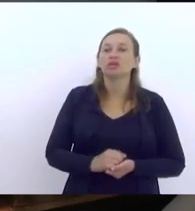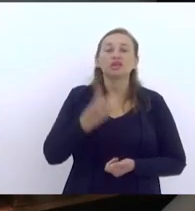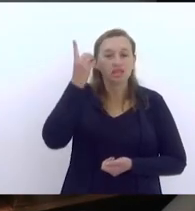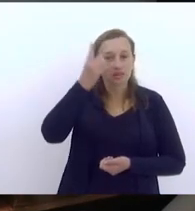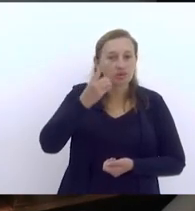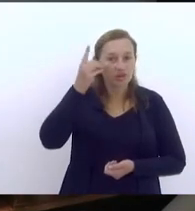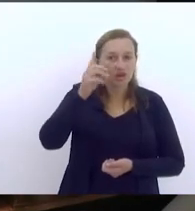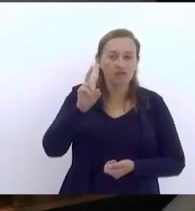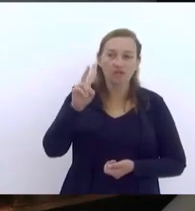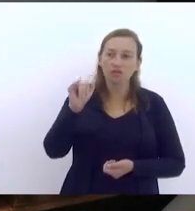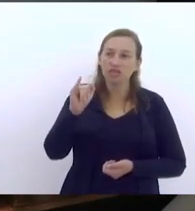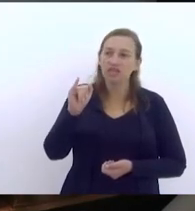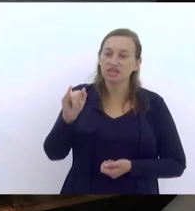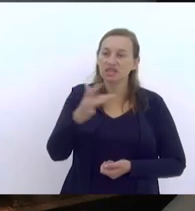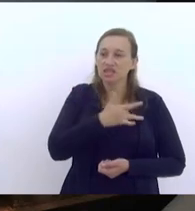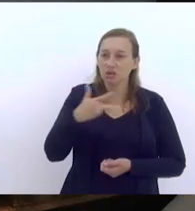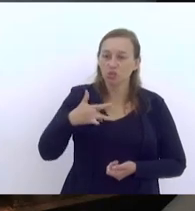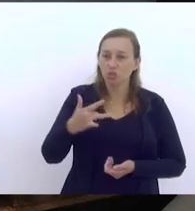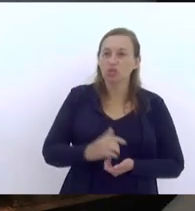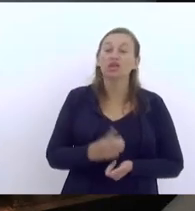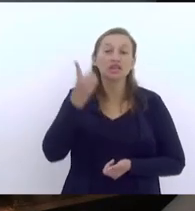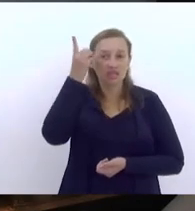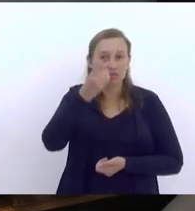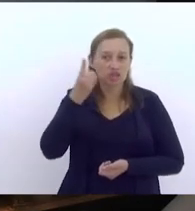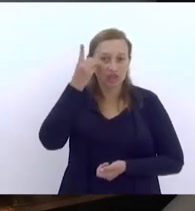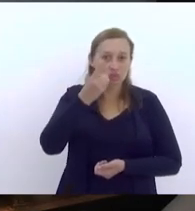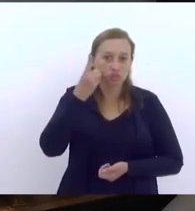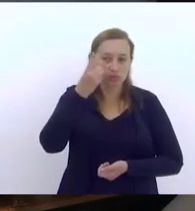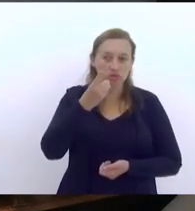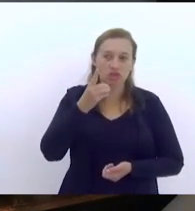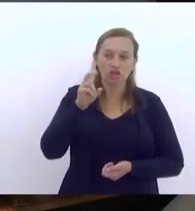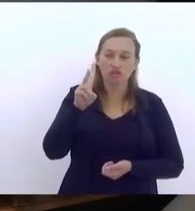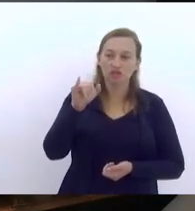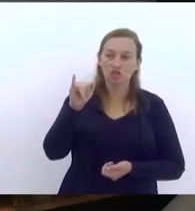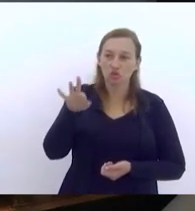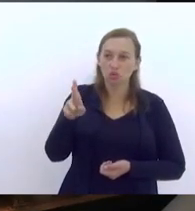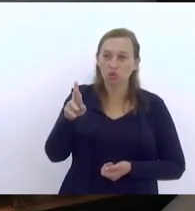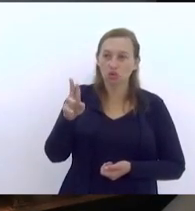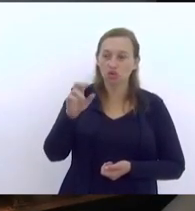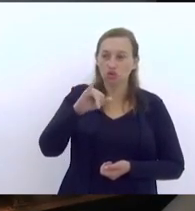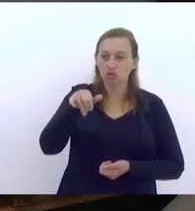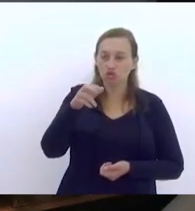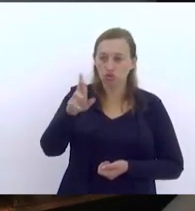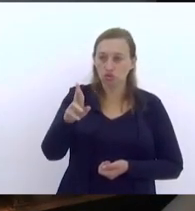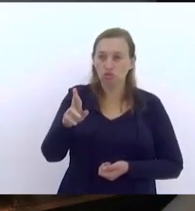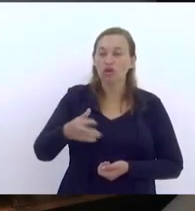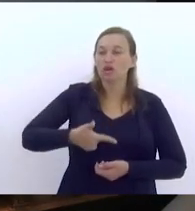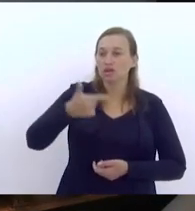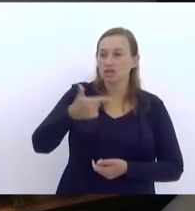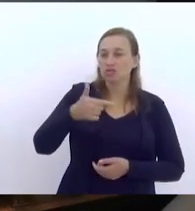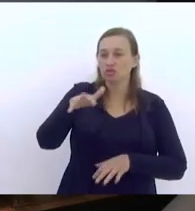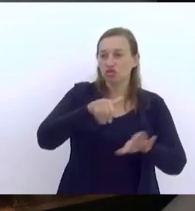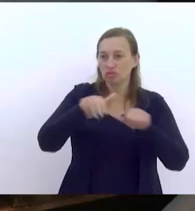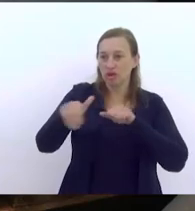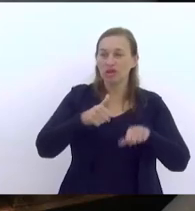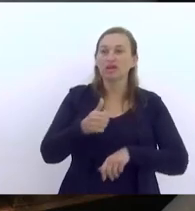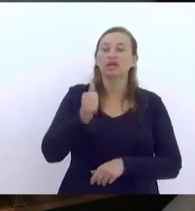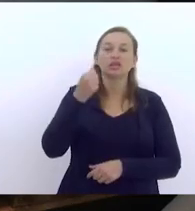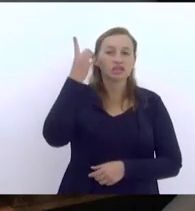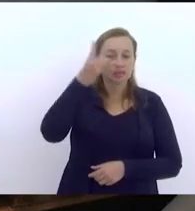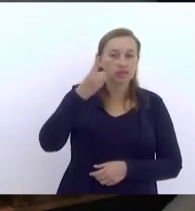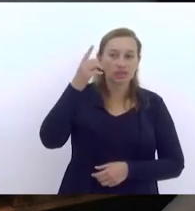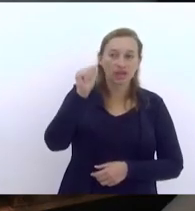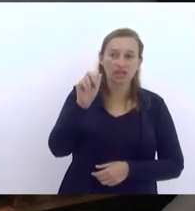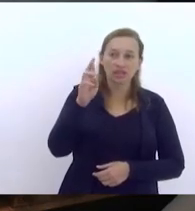Deputado Valdeci da Saúde. E deputado Vitor Júnior. Vamos à segunda chamada. Deputado André